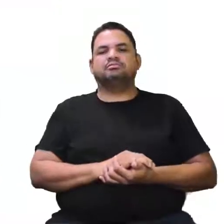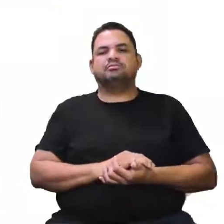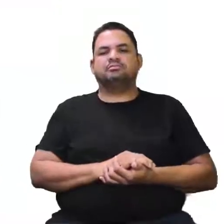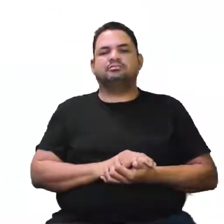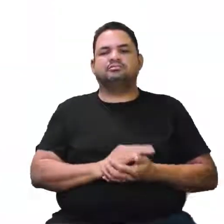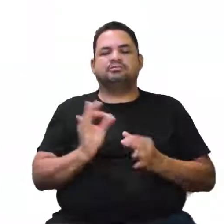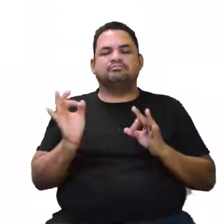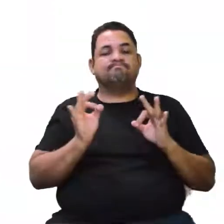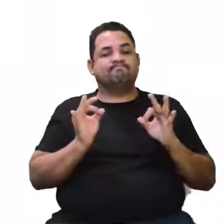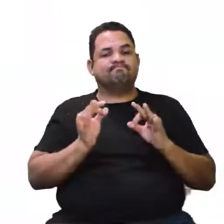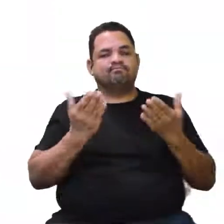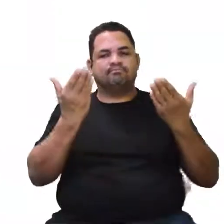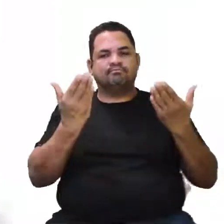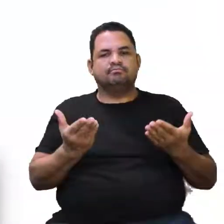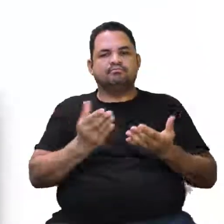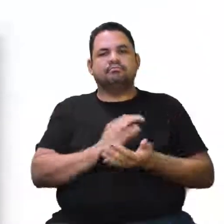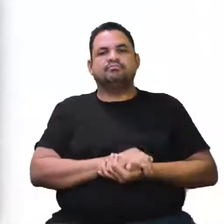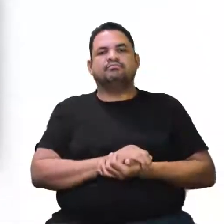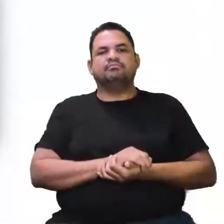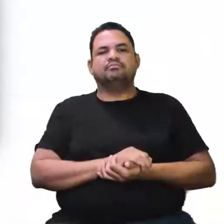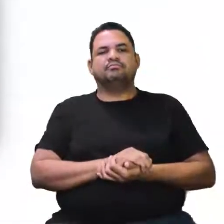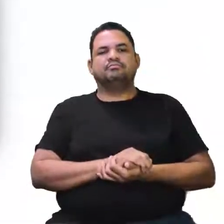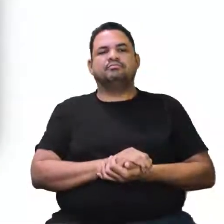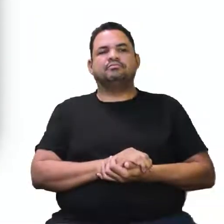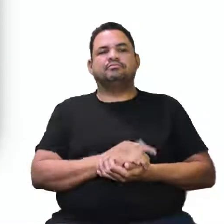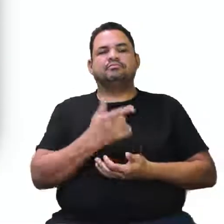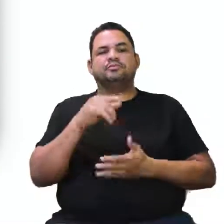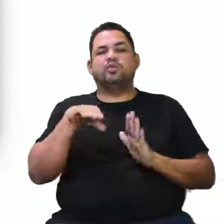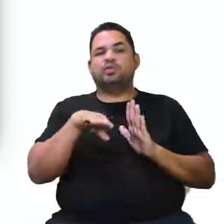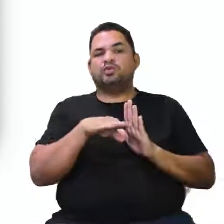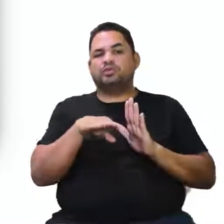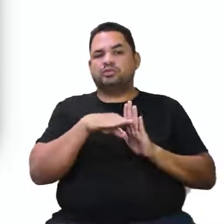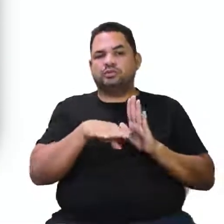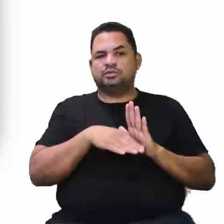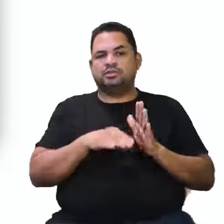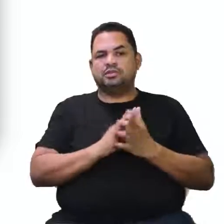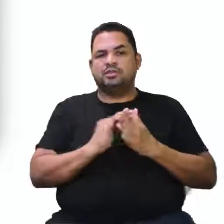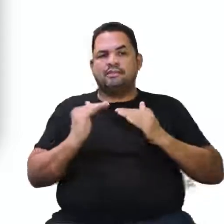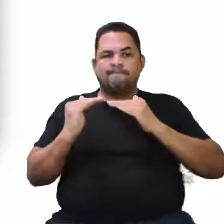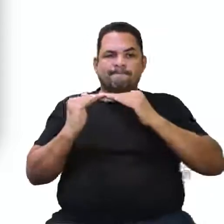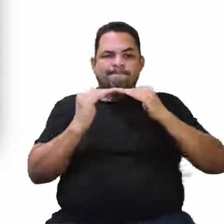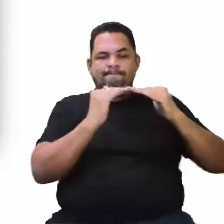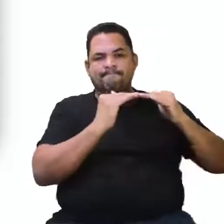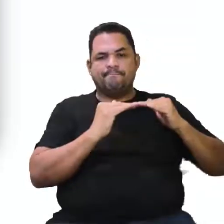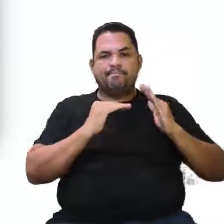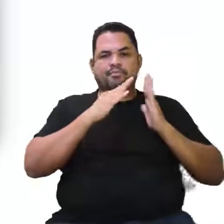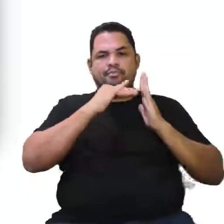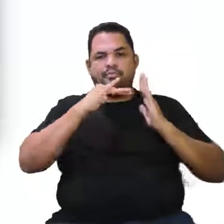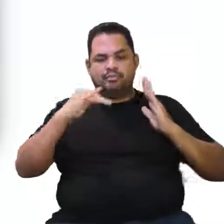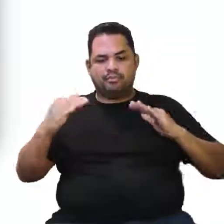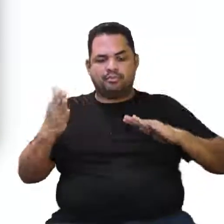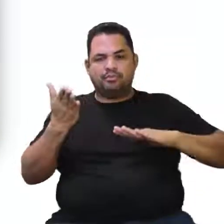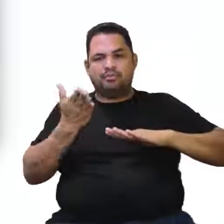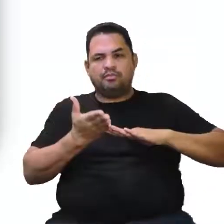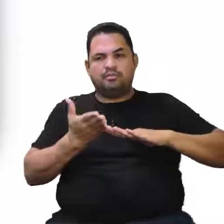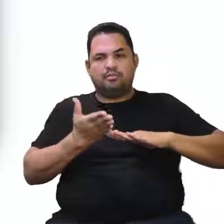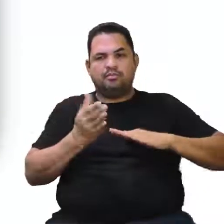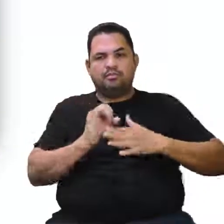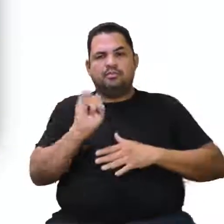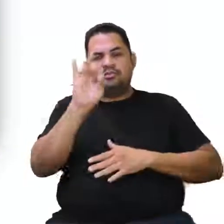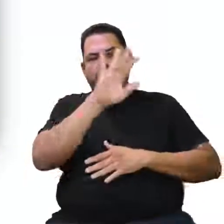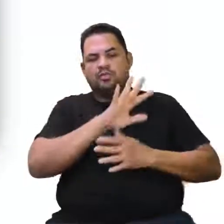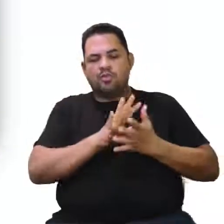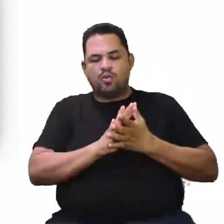Então, perfeito. E aí nós entramos num outro tópico, que é o padrão estético contemporâneo,